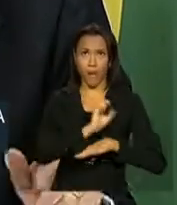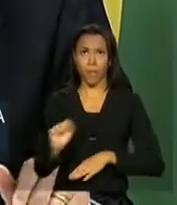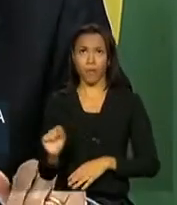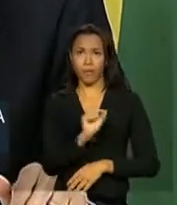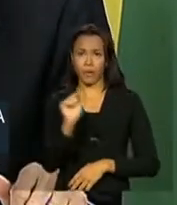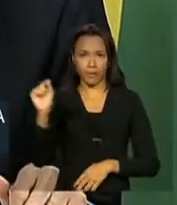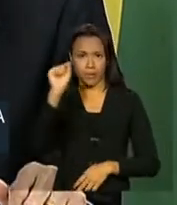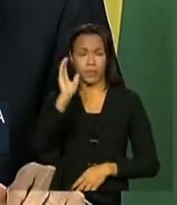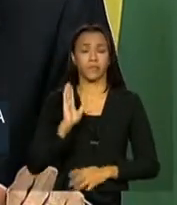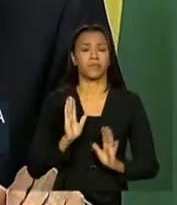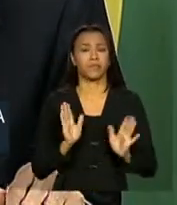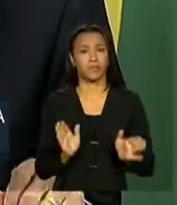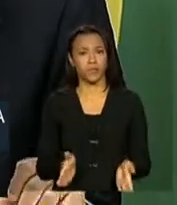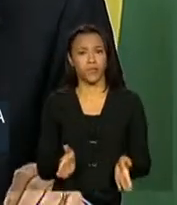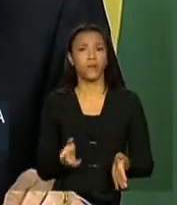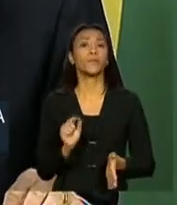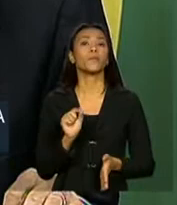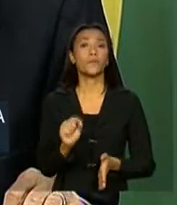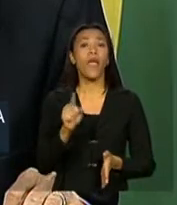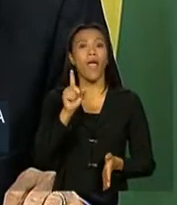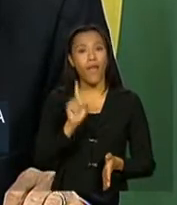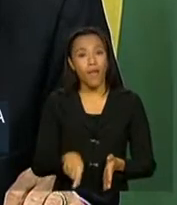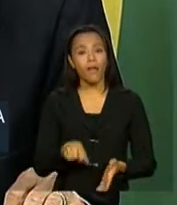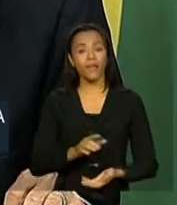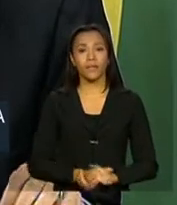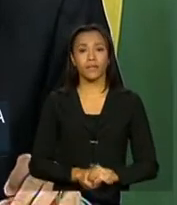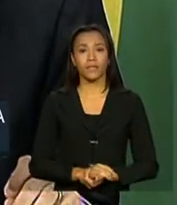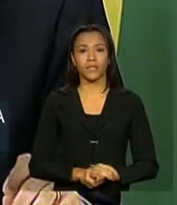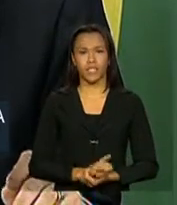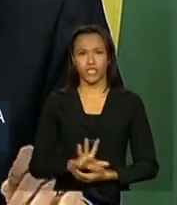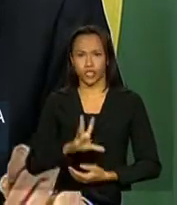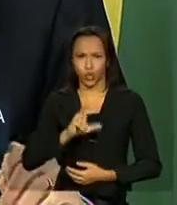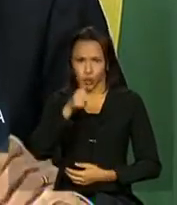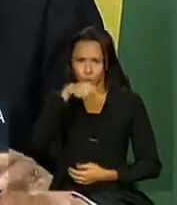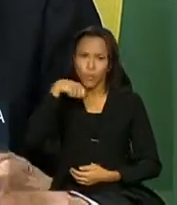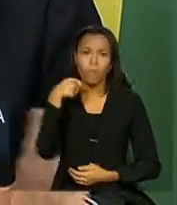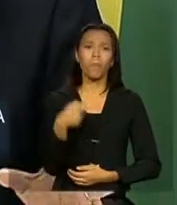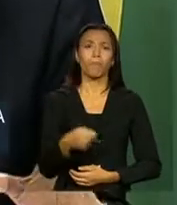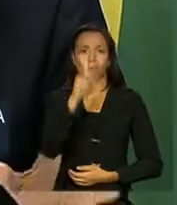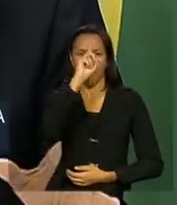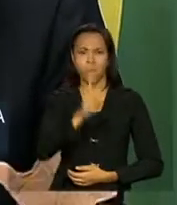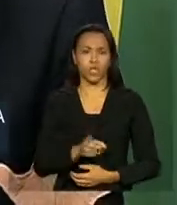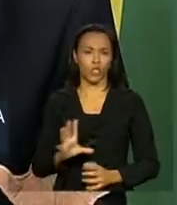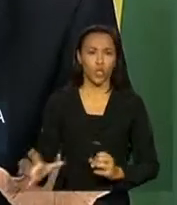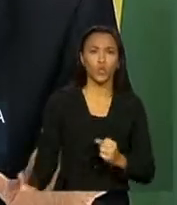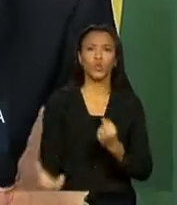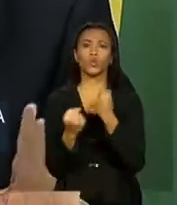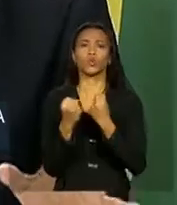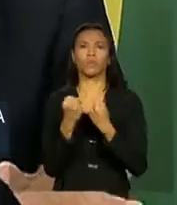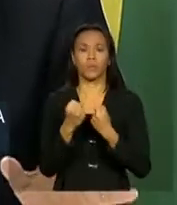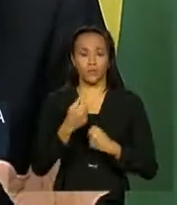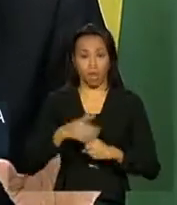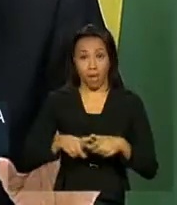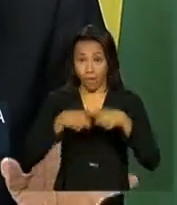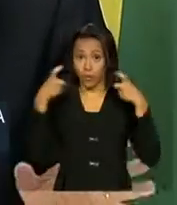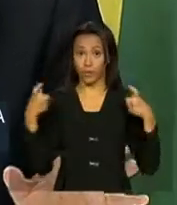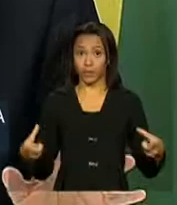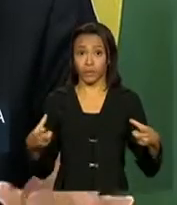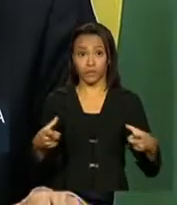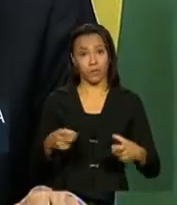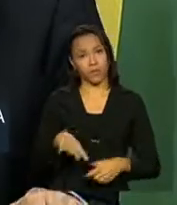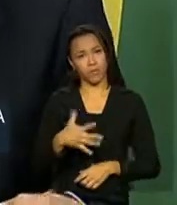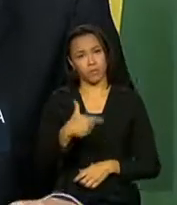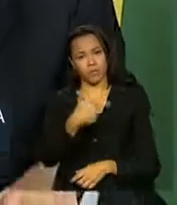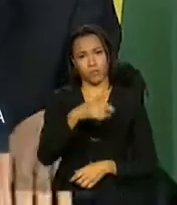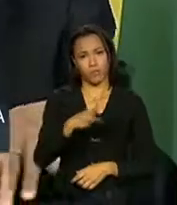neste caso, são detentores da maior parte. O grupo Eletrobras terá apenas